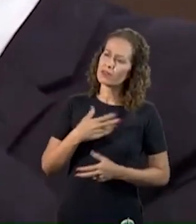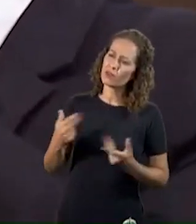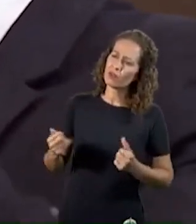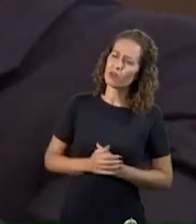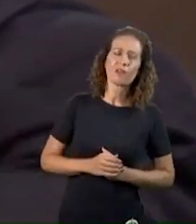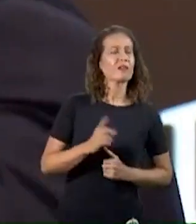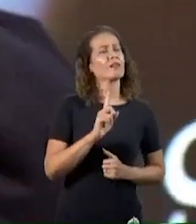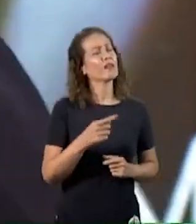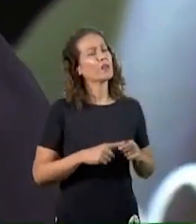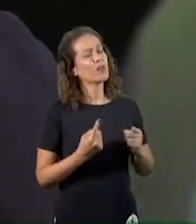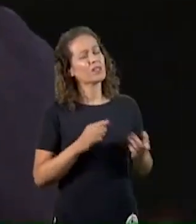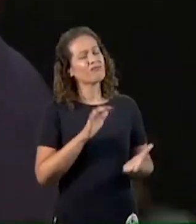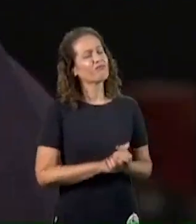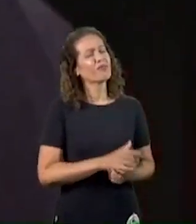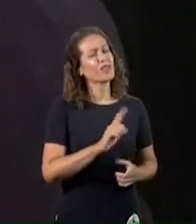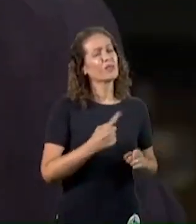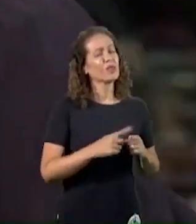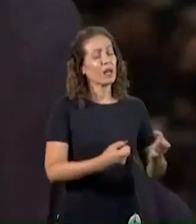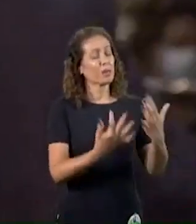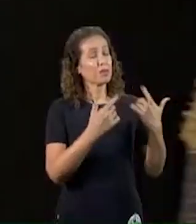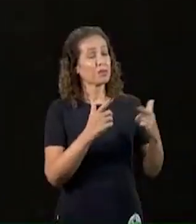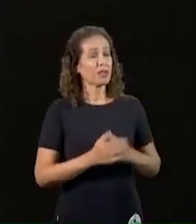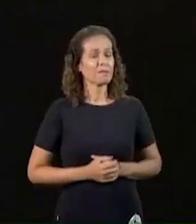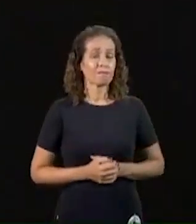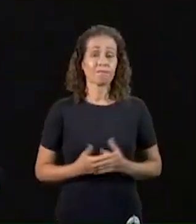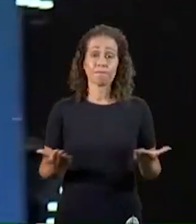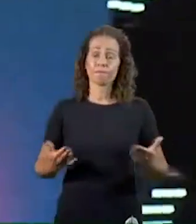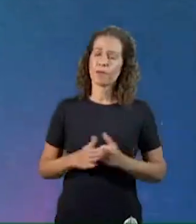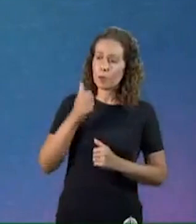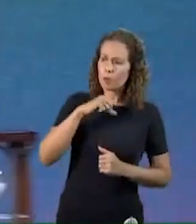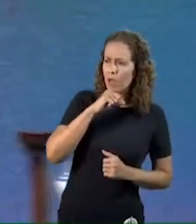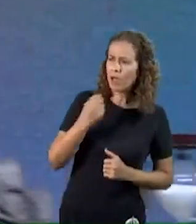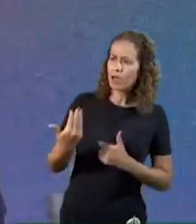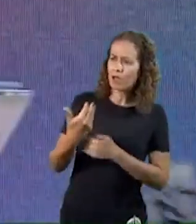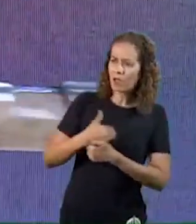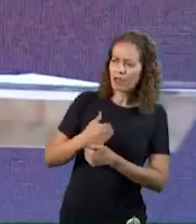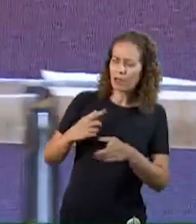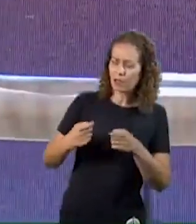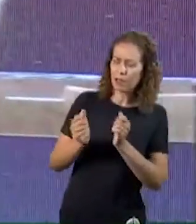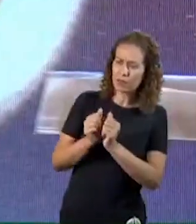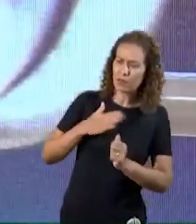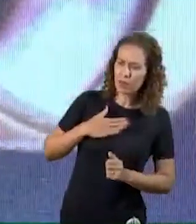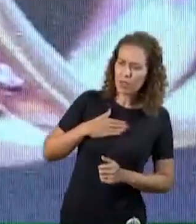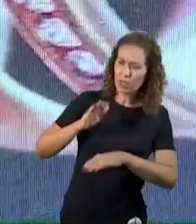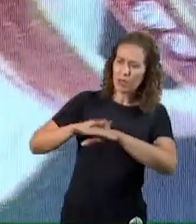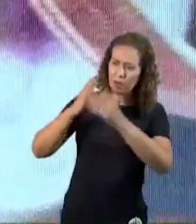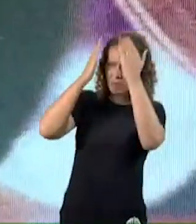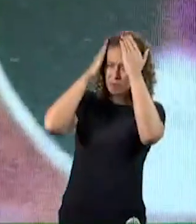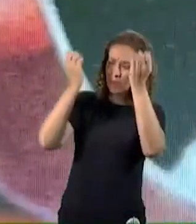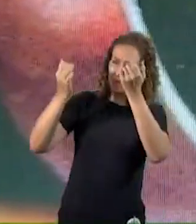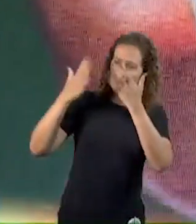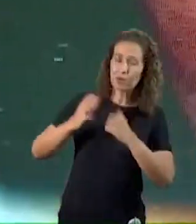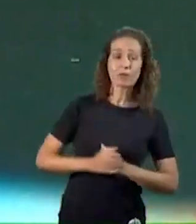eu sinto que eu não consigo casar porque eu também não tenho sua bênção. Mãe, entra numa guerra comigo, mãe. Põe a mão na minha cabeça, me abençoa.